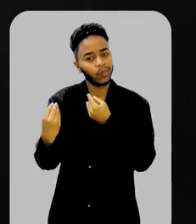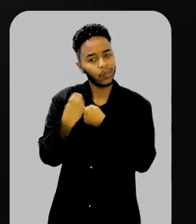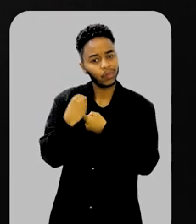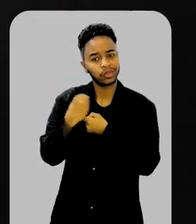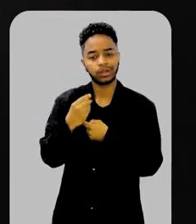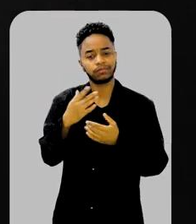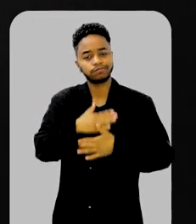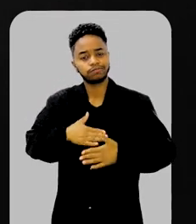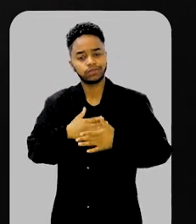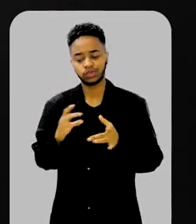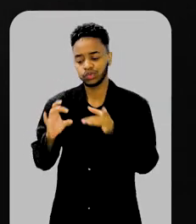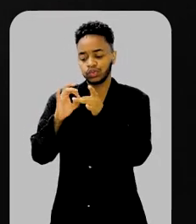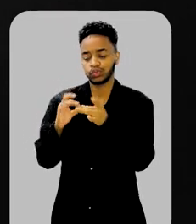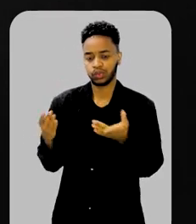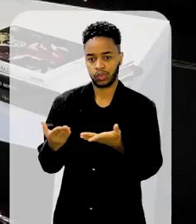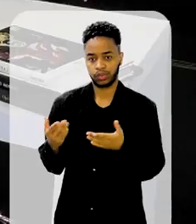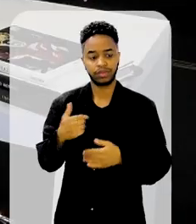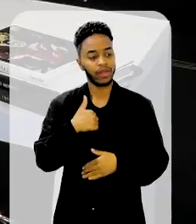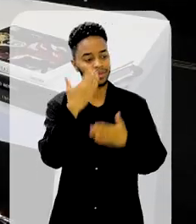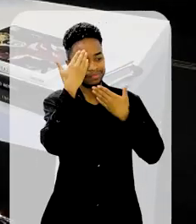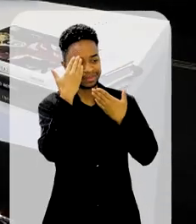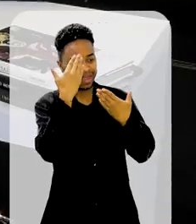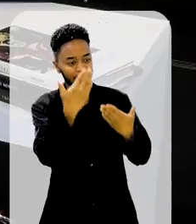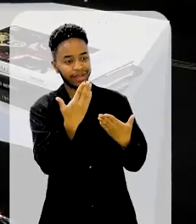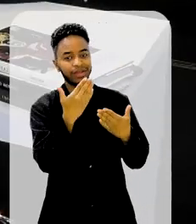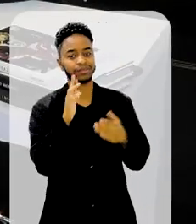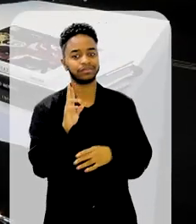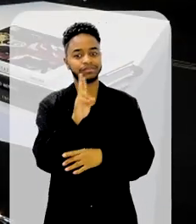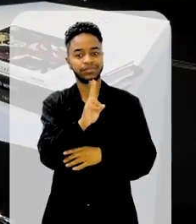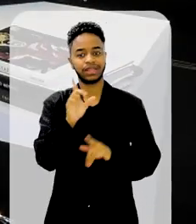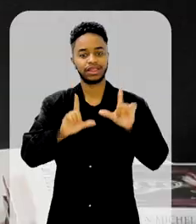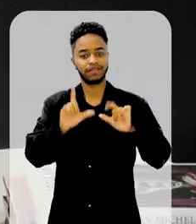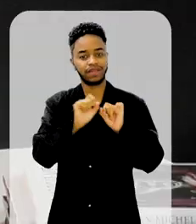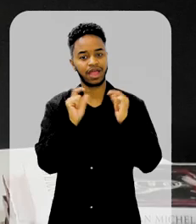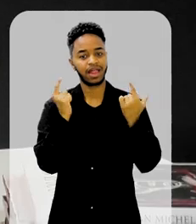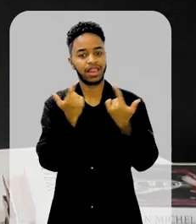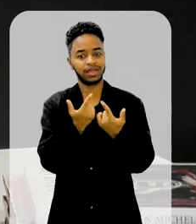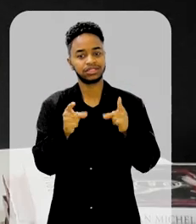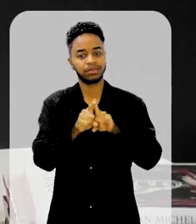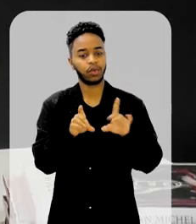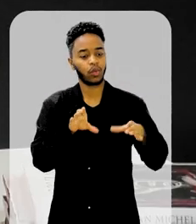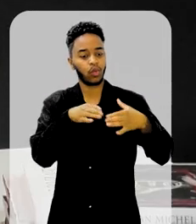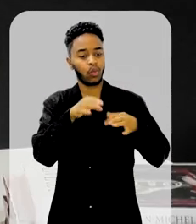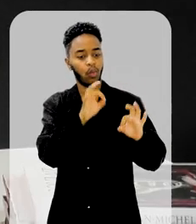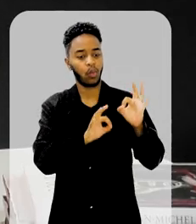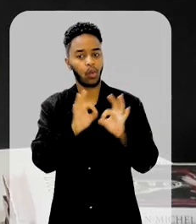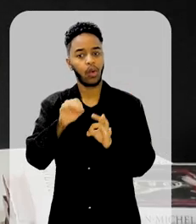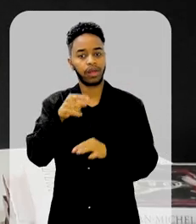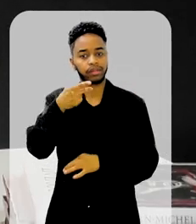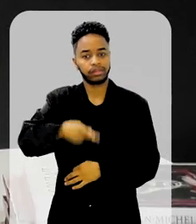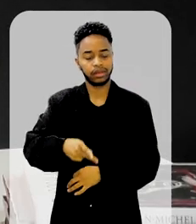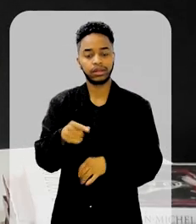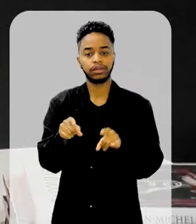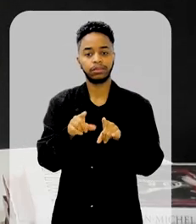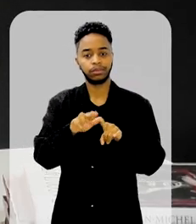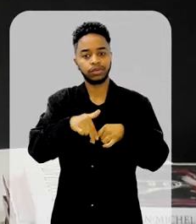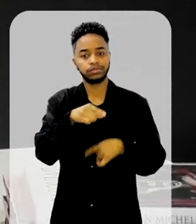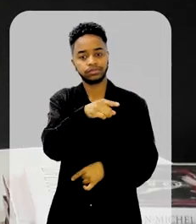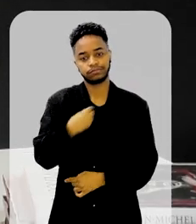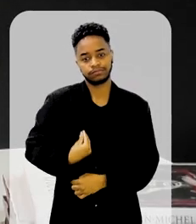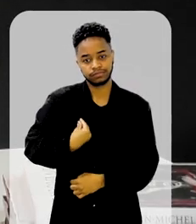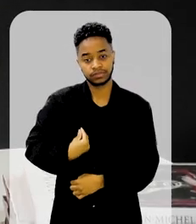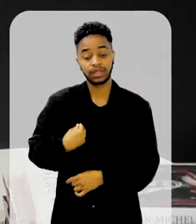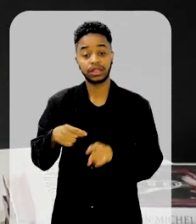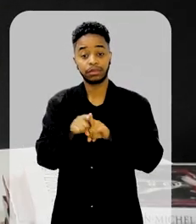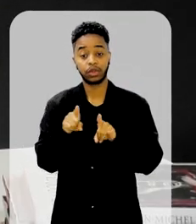prazer enorme estar com você aqui nesse momento Eu que agradeço né em nome aqui da TV Aler toda a direção da casa da tua presença e você